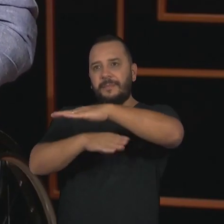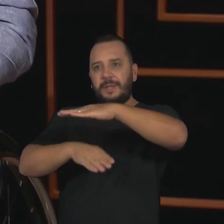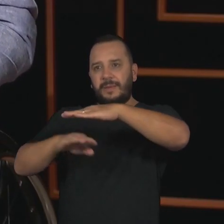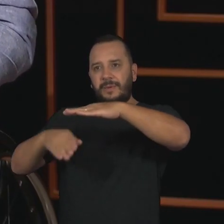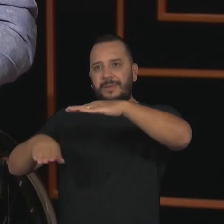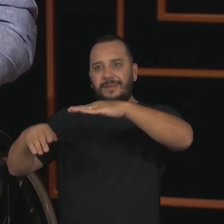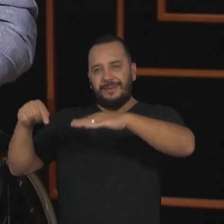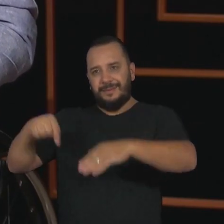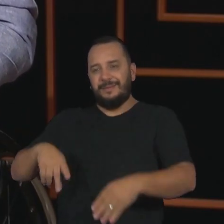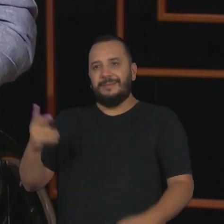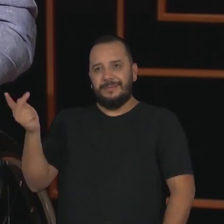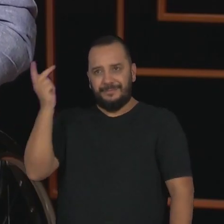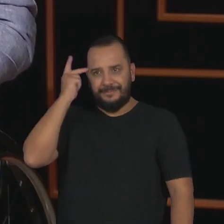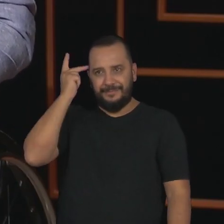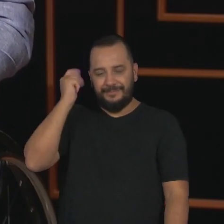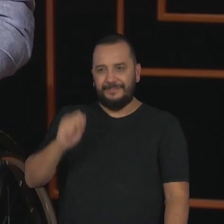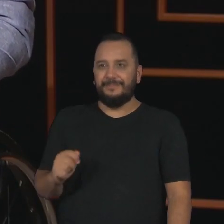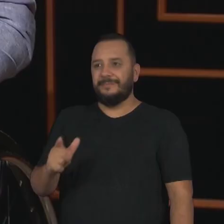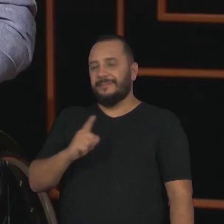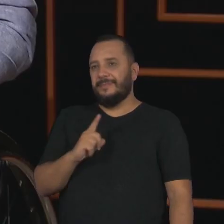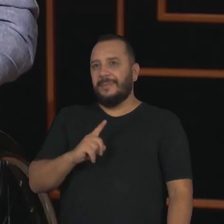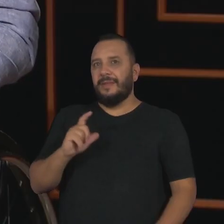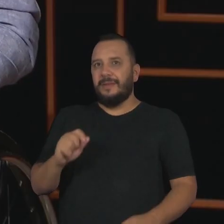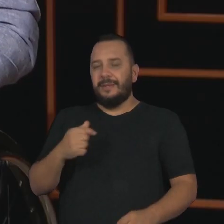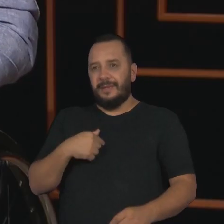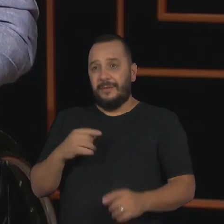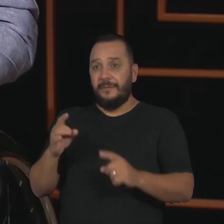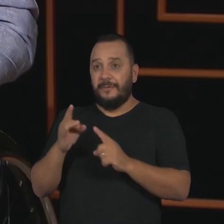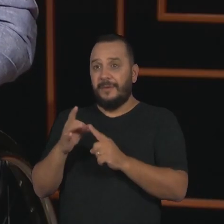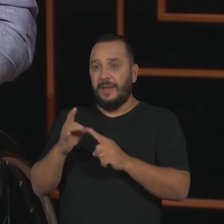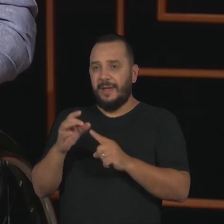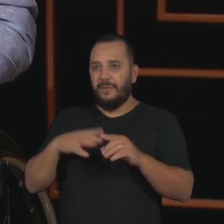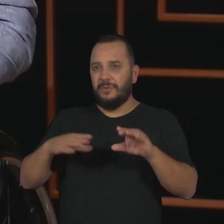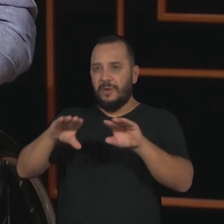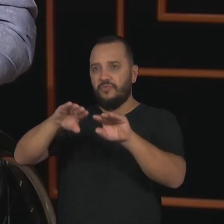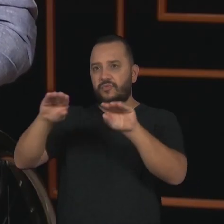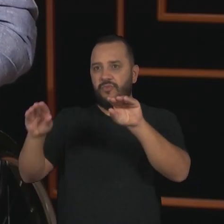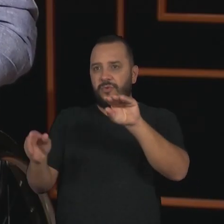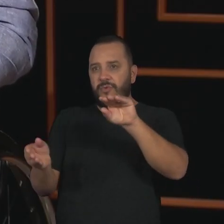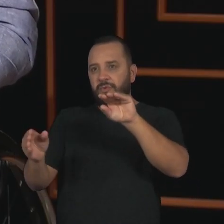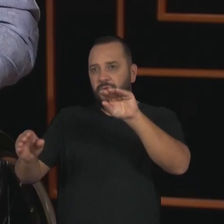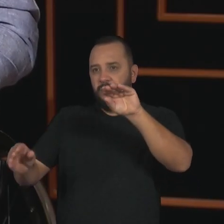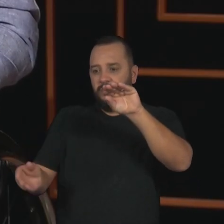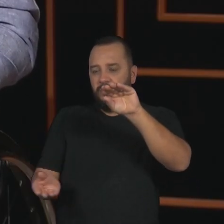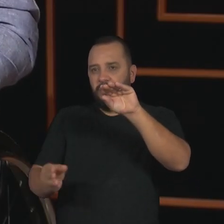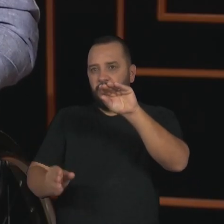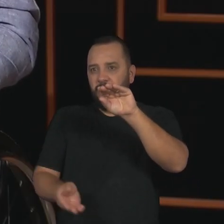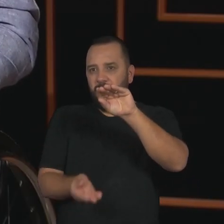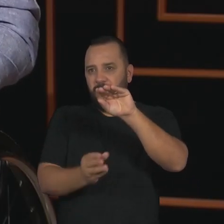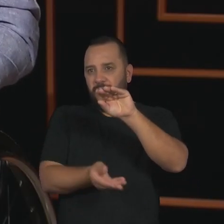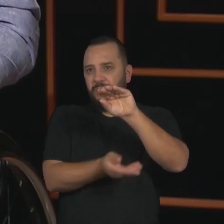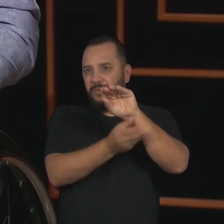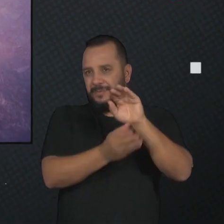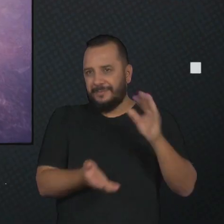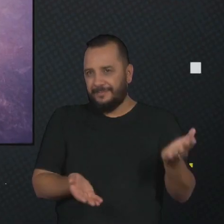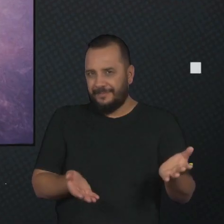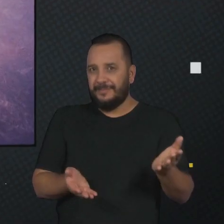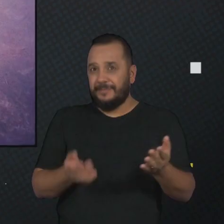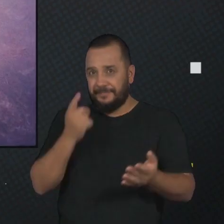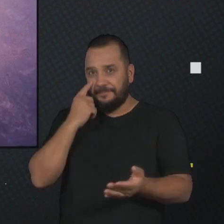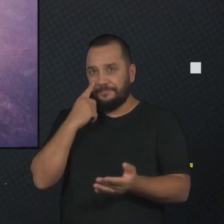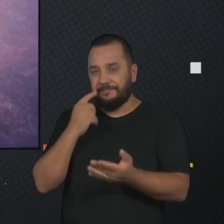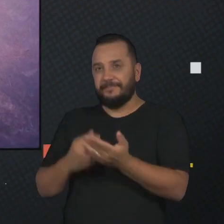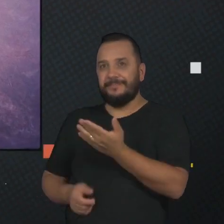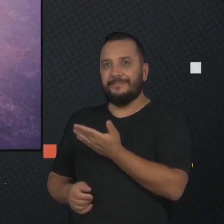Foram já esculturas que eram aço inox e como se fosse um elemento